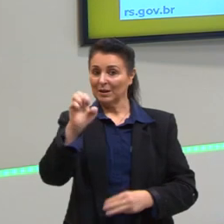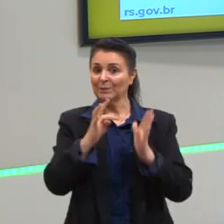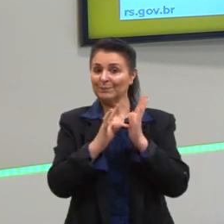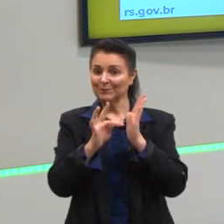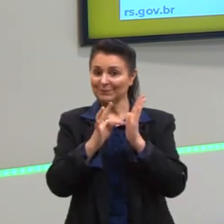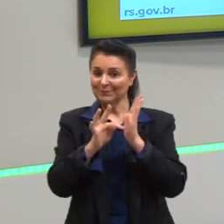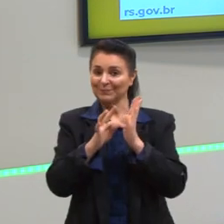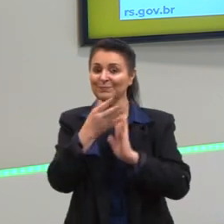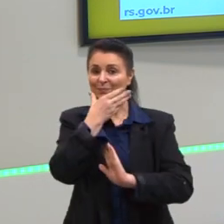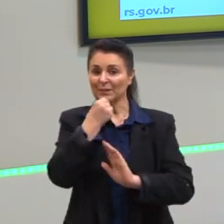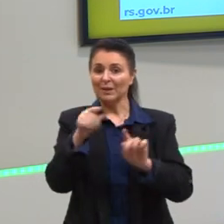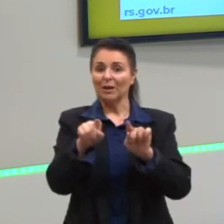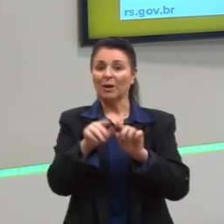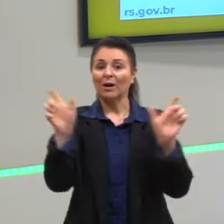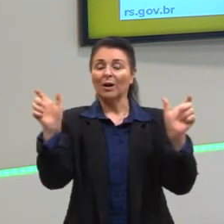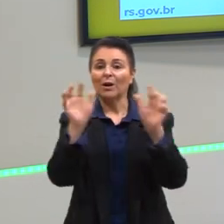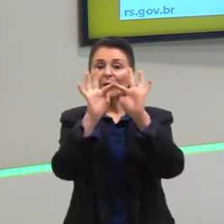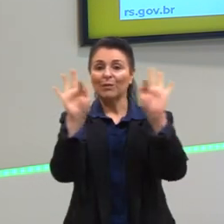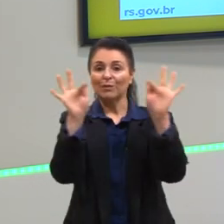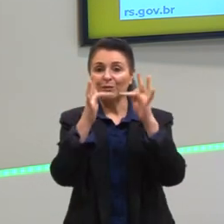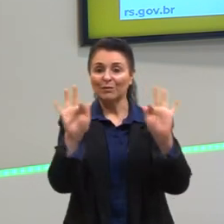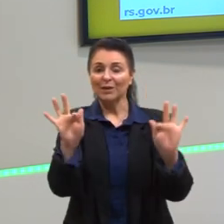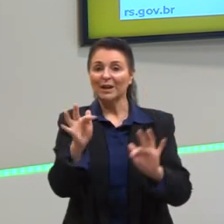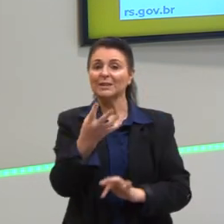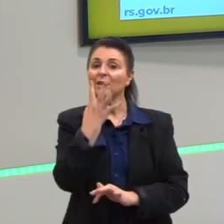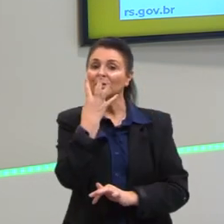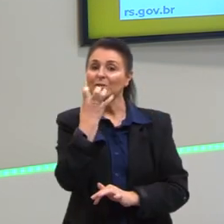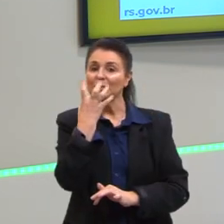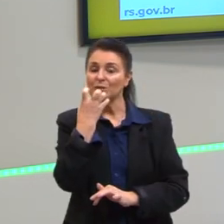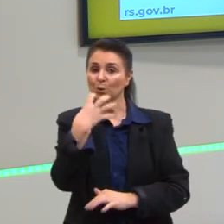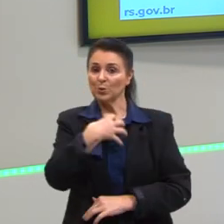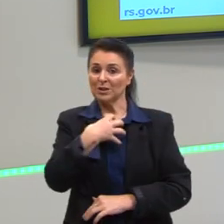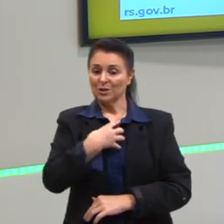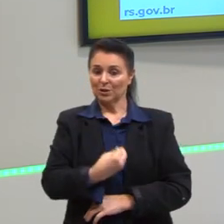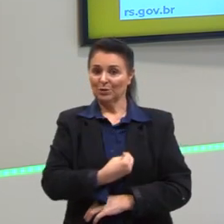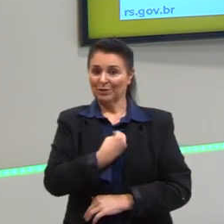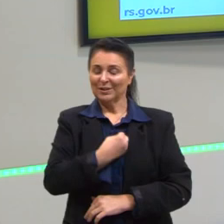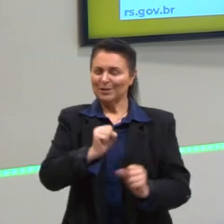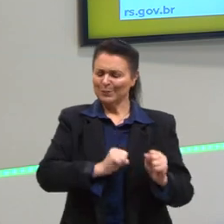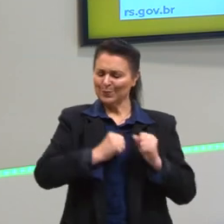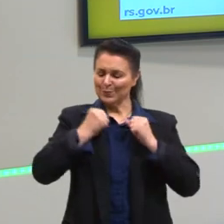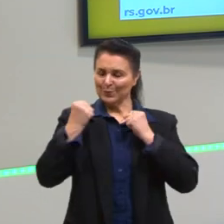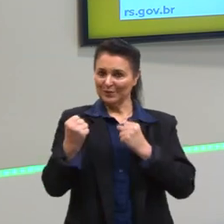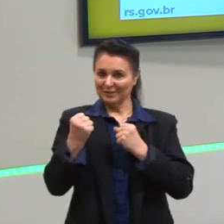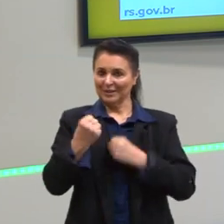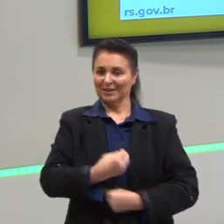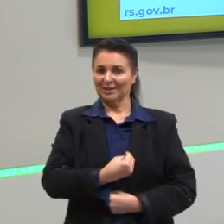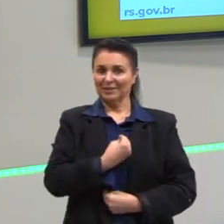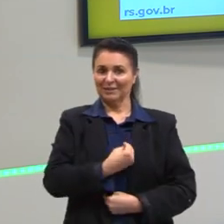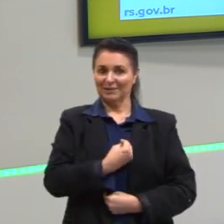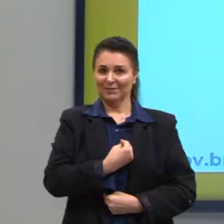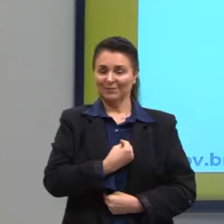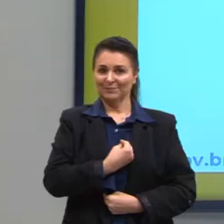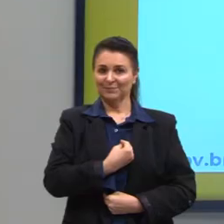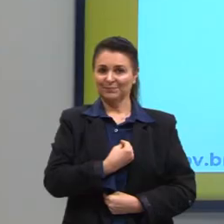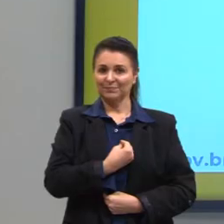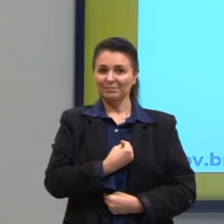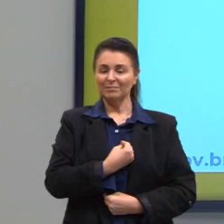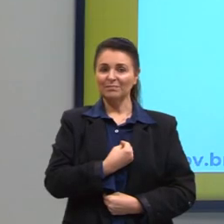frase do cante né donito no leite e os sentidos da vida né por isso a potência toda a questão da vida do nit né